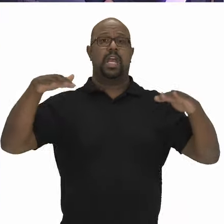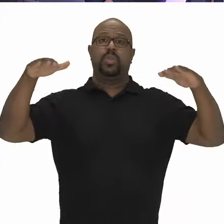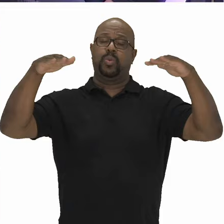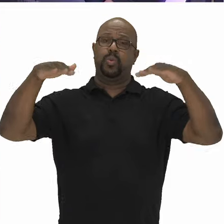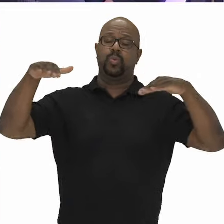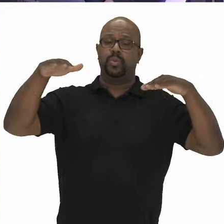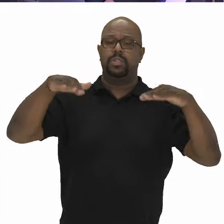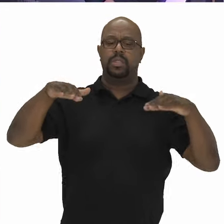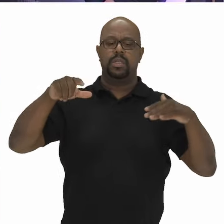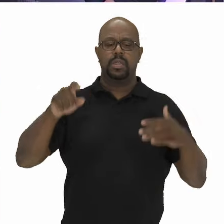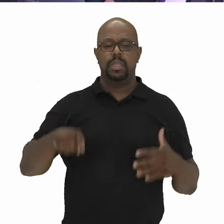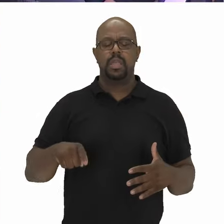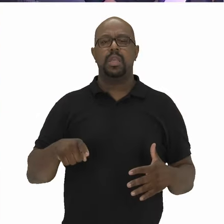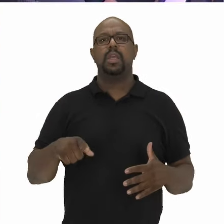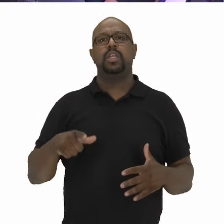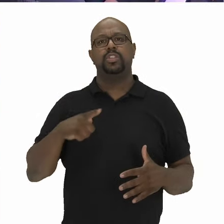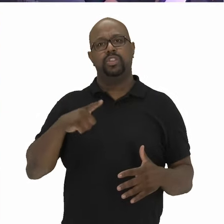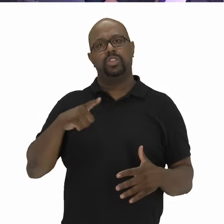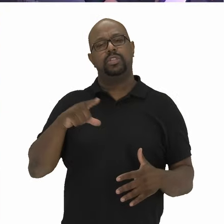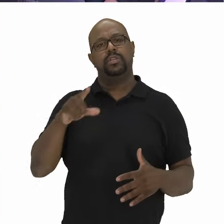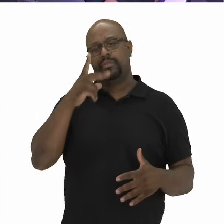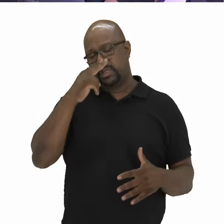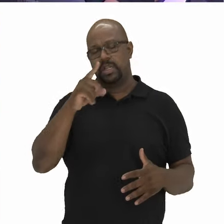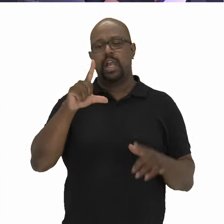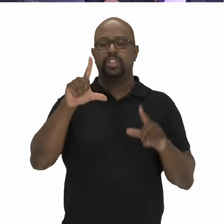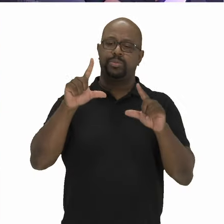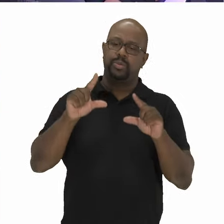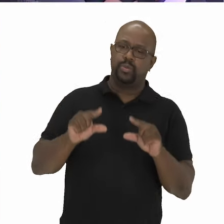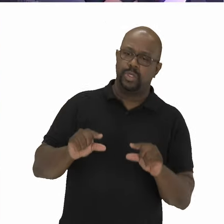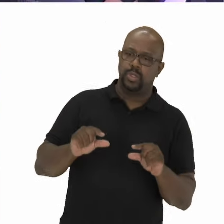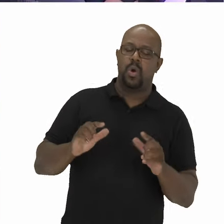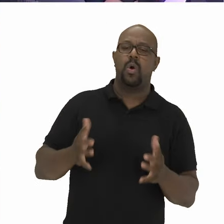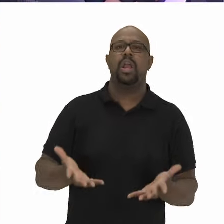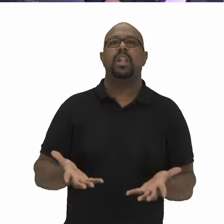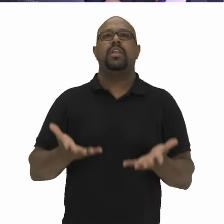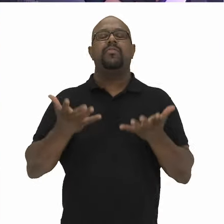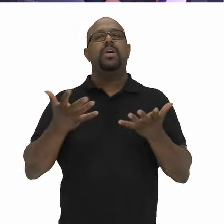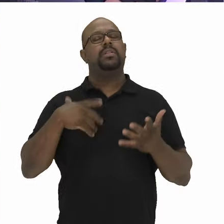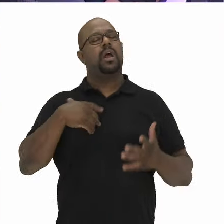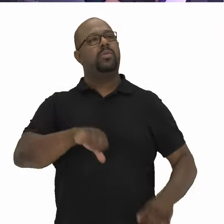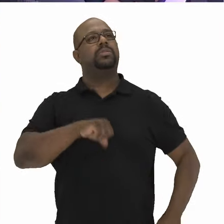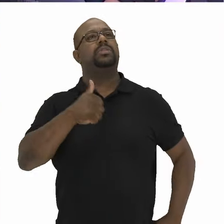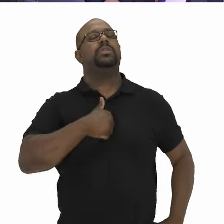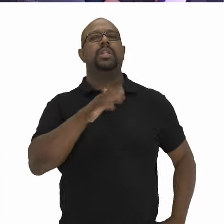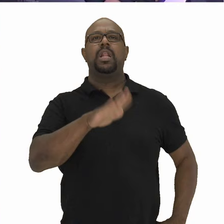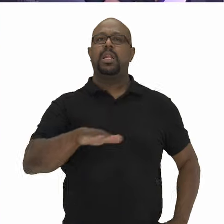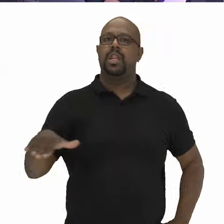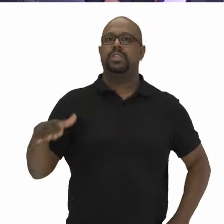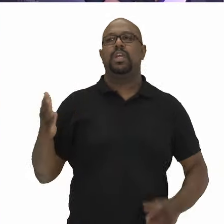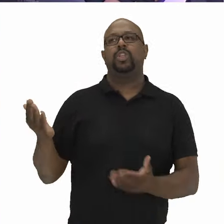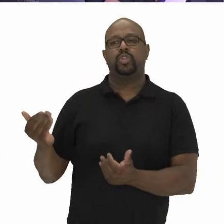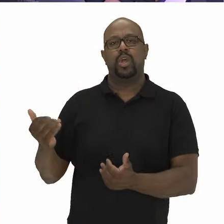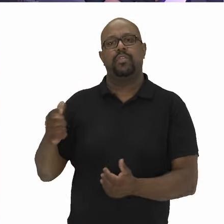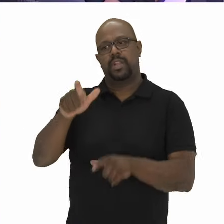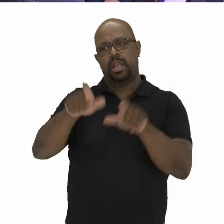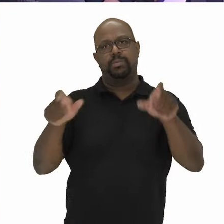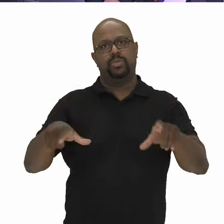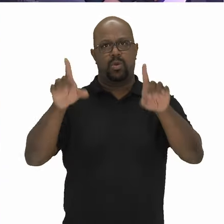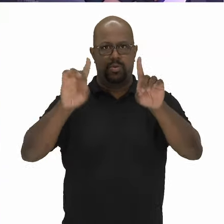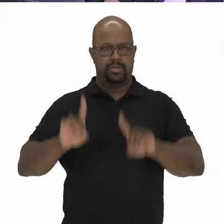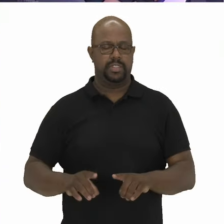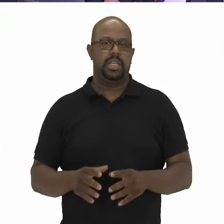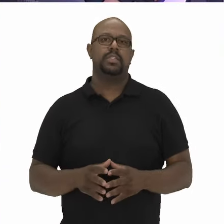esses adultos que estarão diminuindo ou elevando a autoestima daquela criança daquele jovem